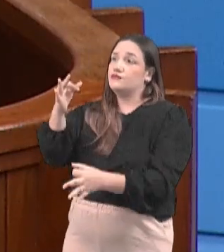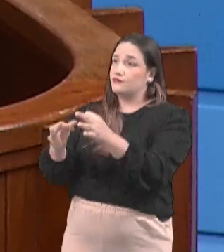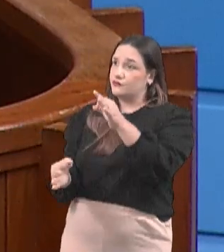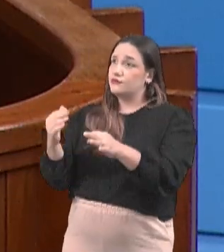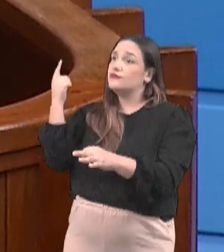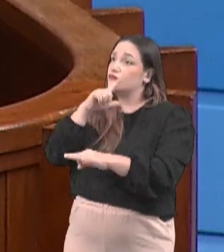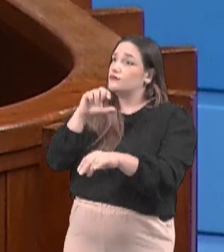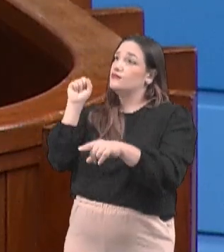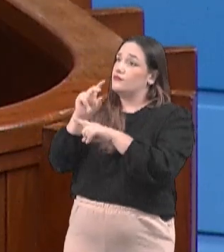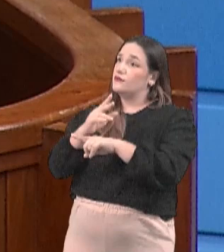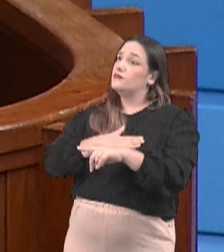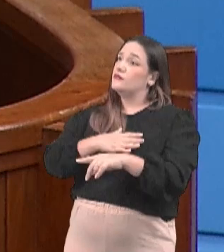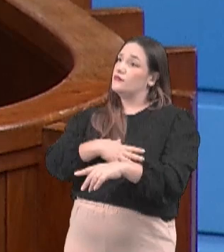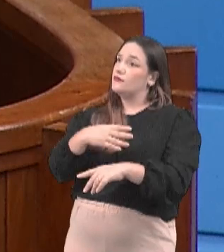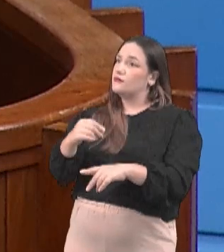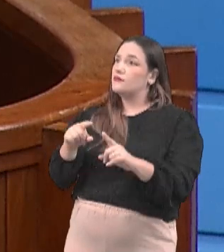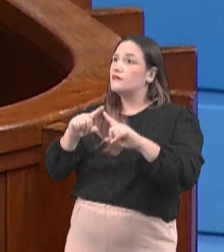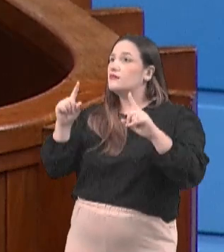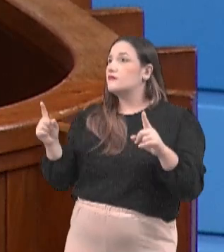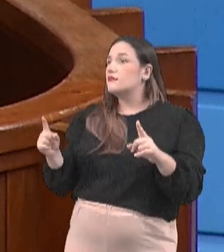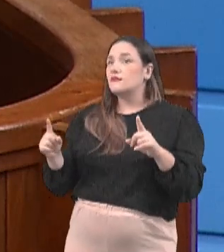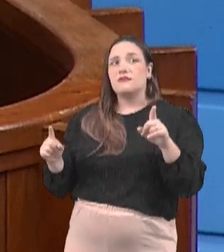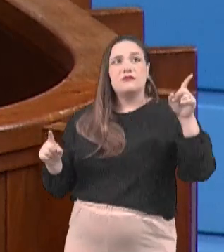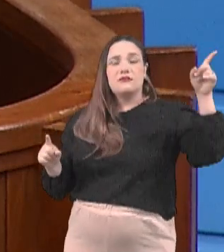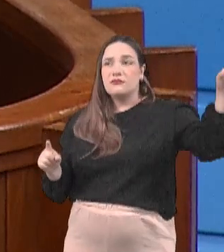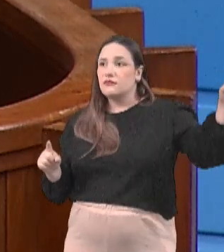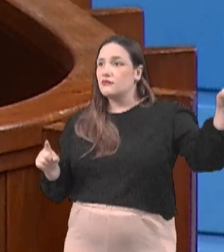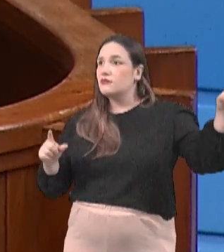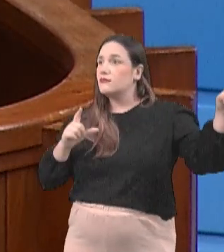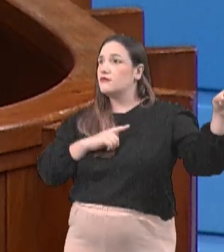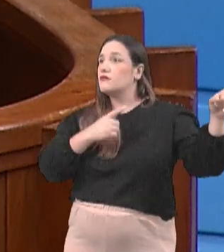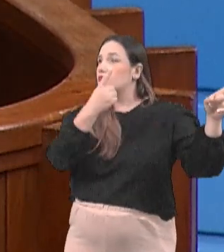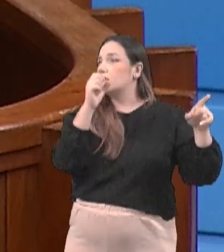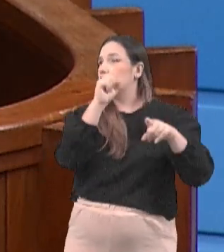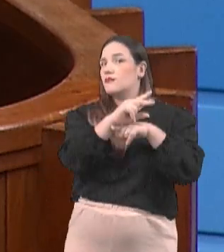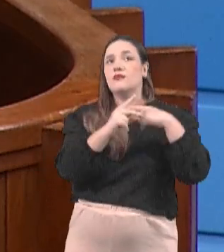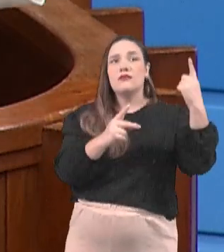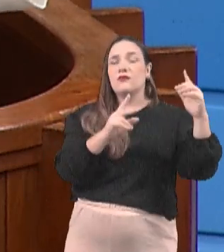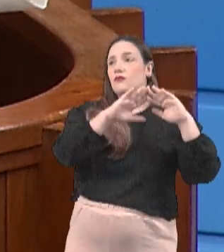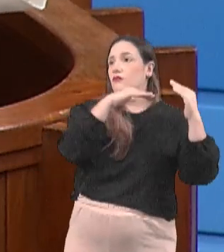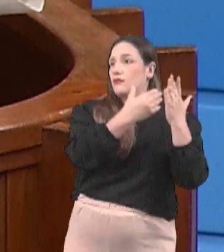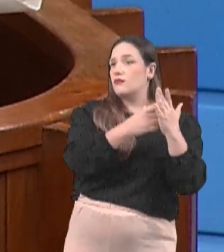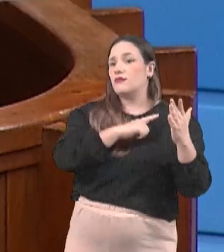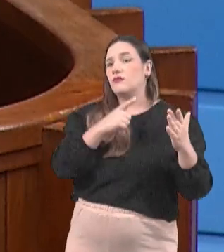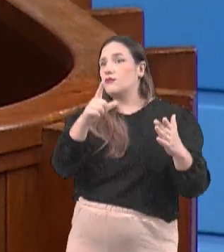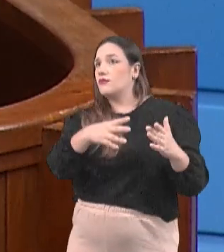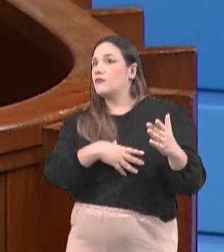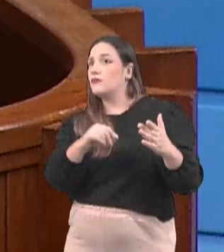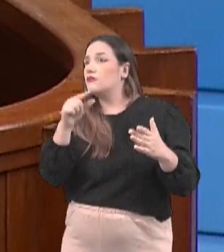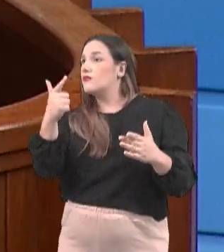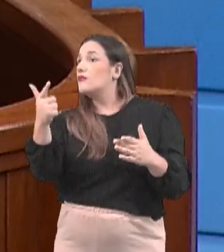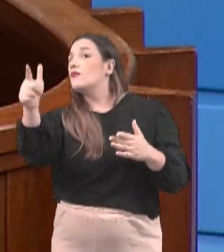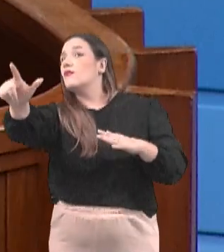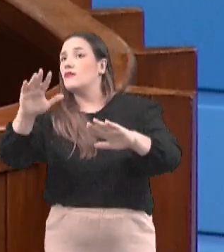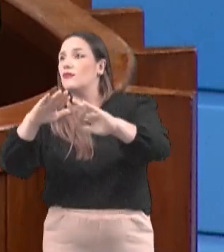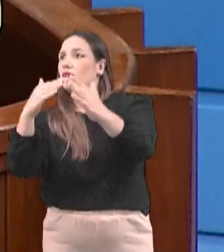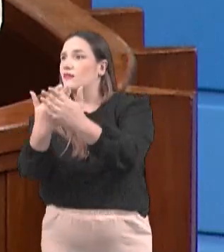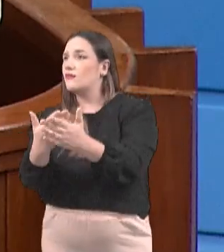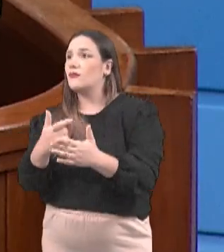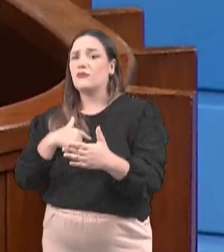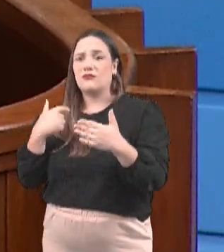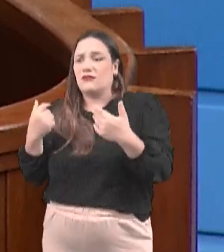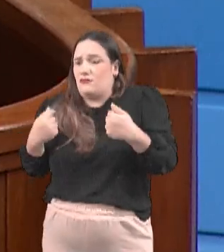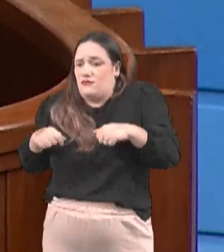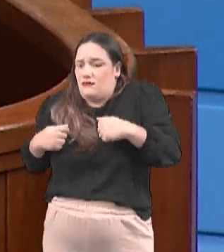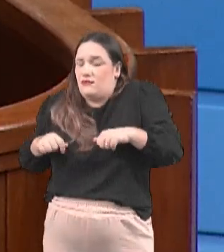meu filho, eu consigo numa escola, mas eu tenho outro filho em outra escola, mas eu preciso trabalhar, e essa mãe, essa família tem